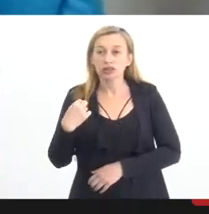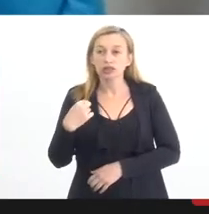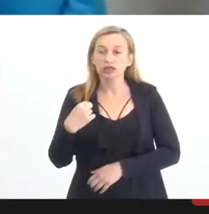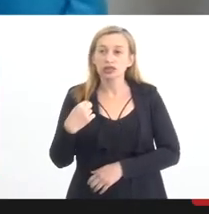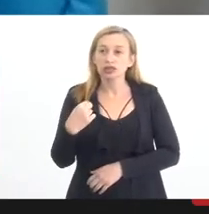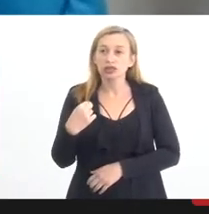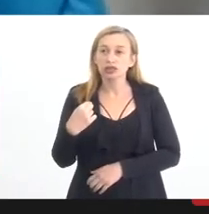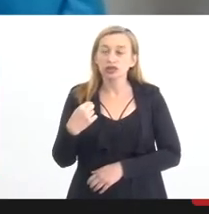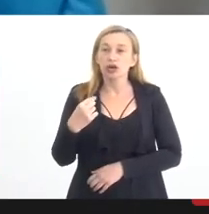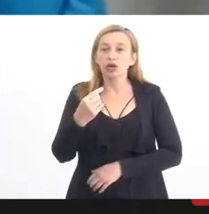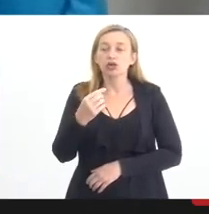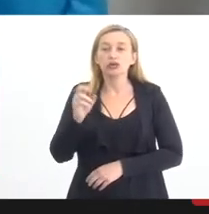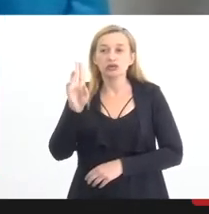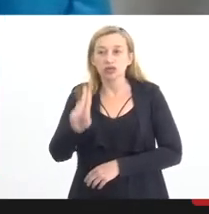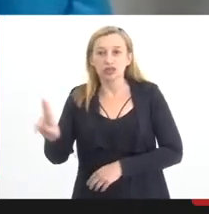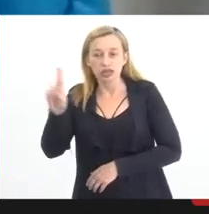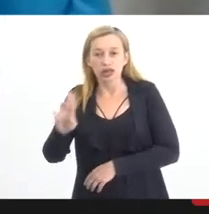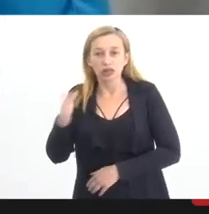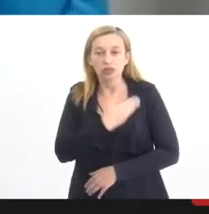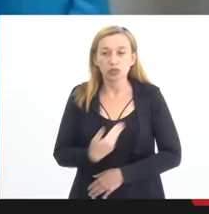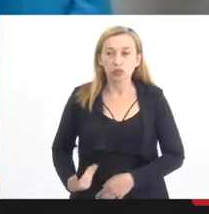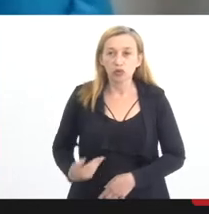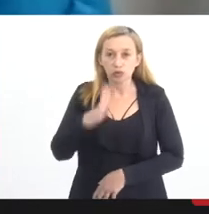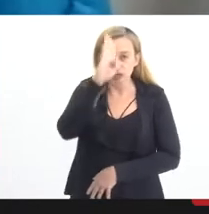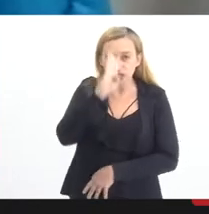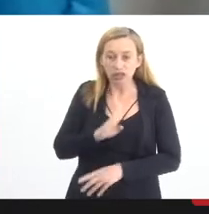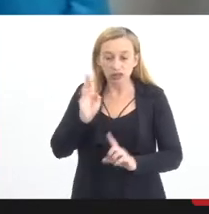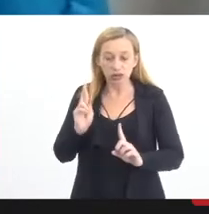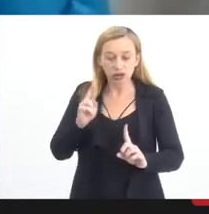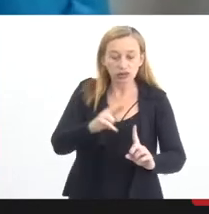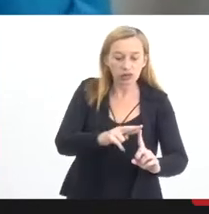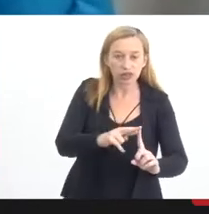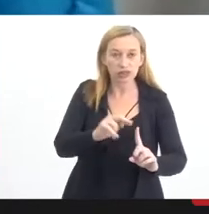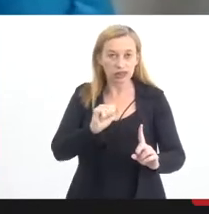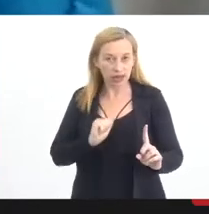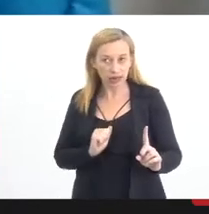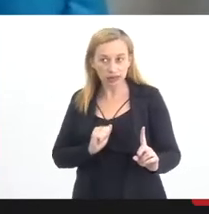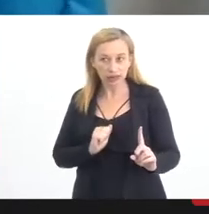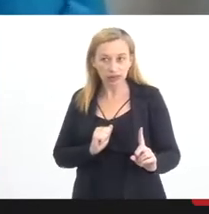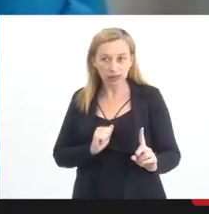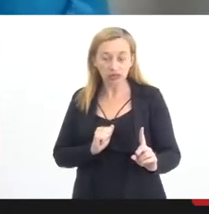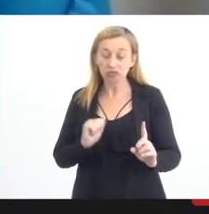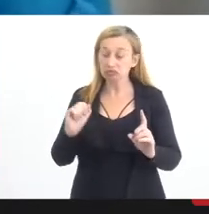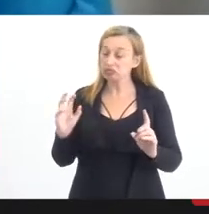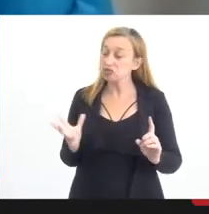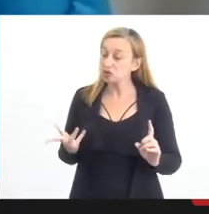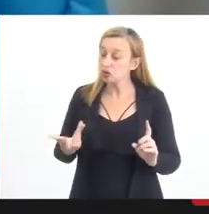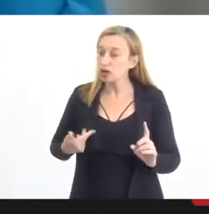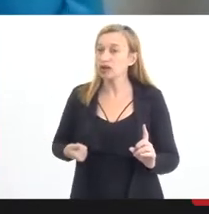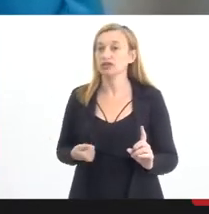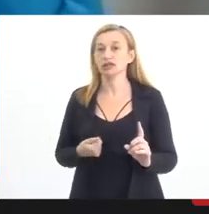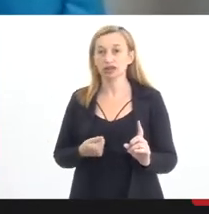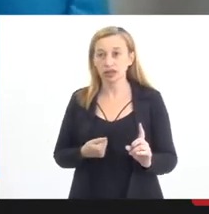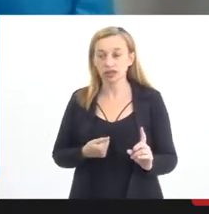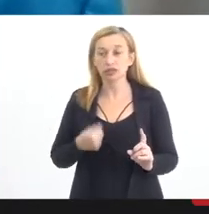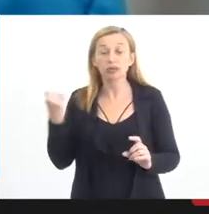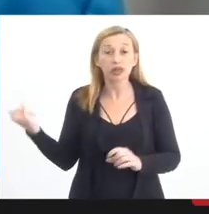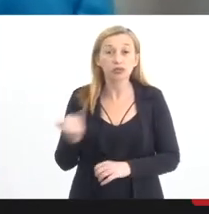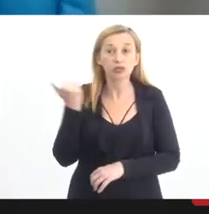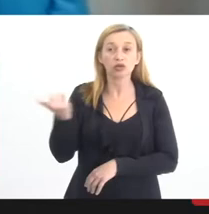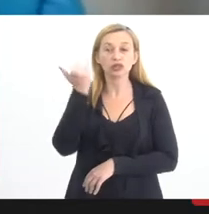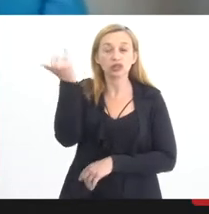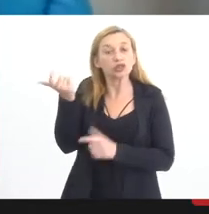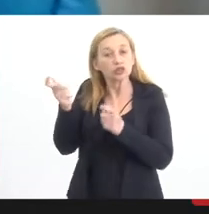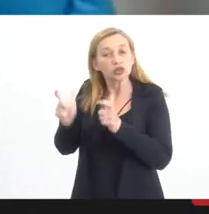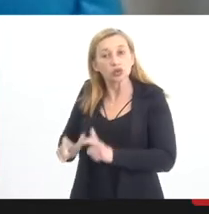universidade pública, gratuita, referenciada socialmente e de excelência para essa importante